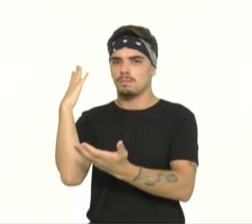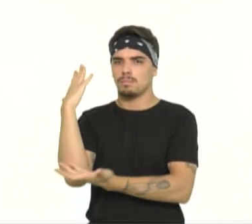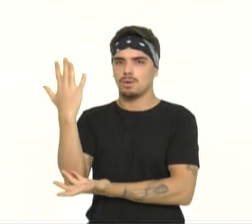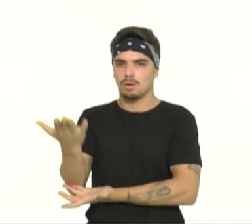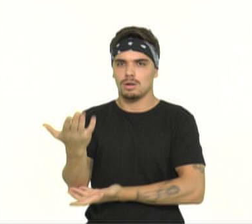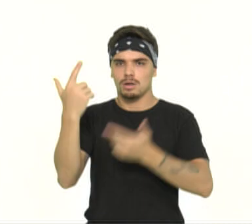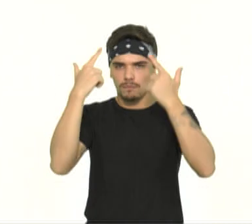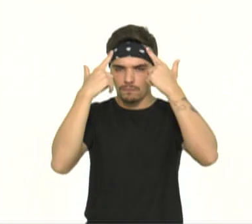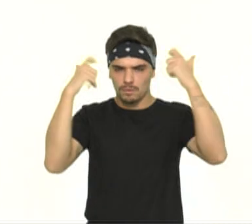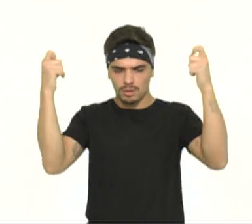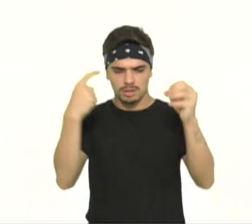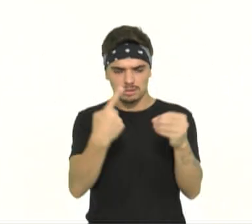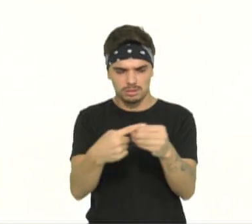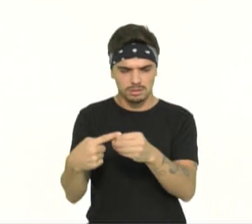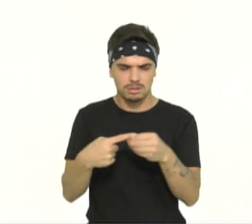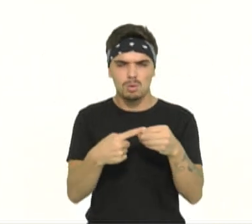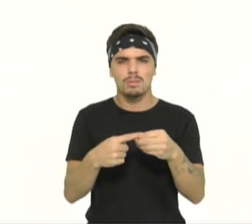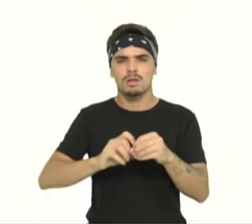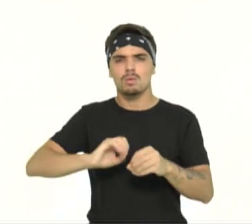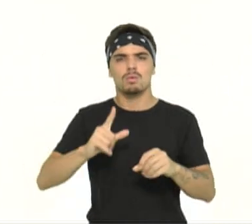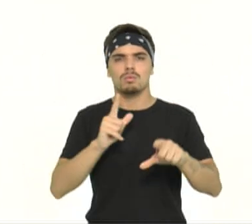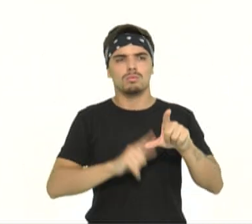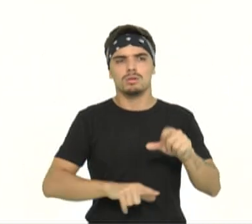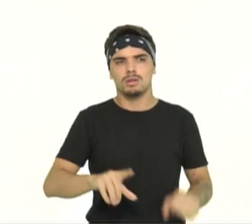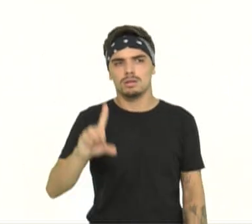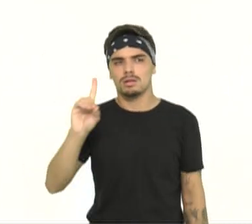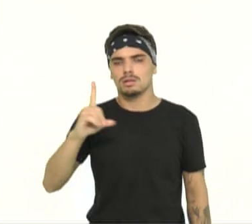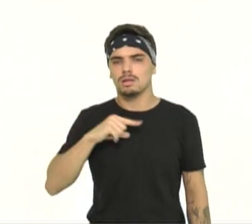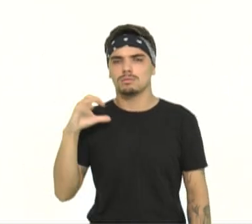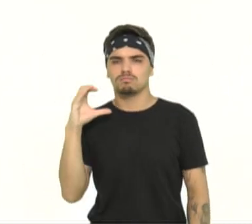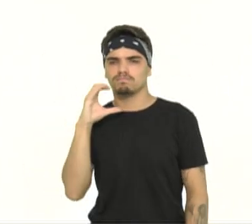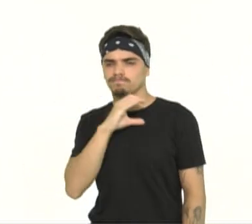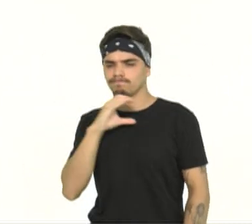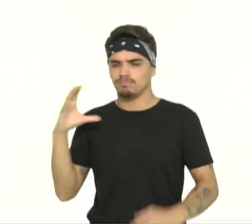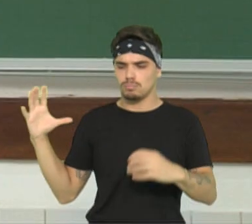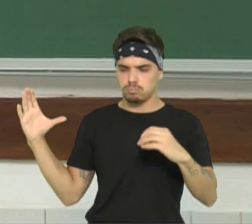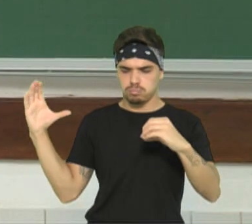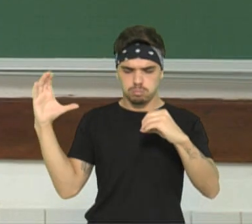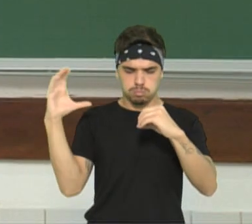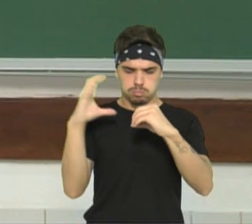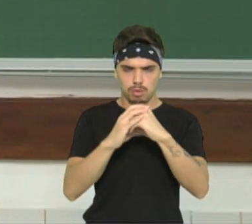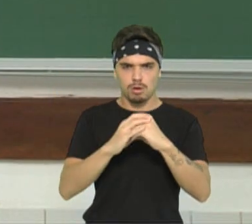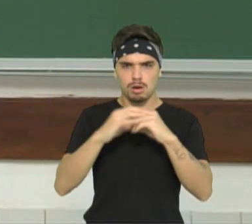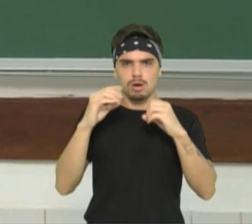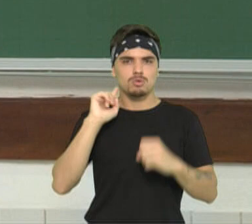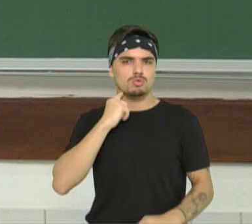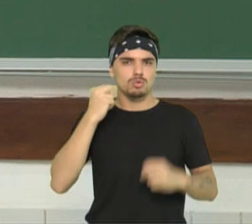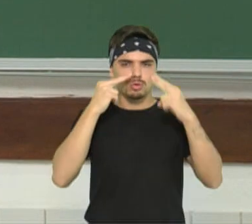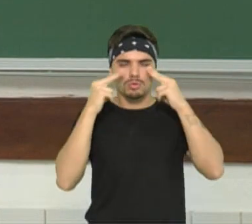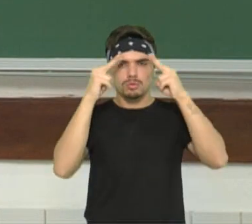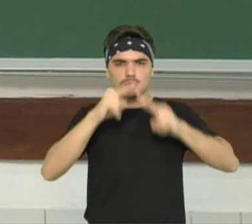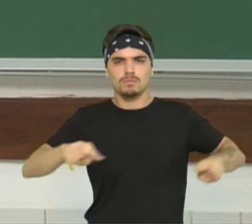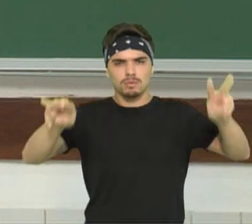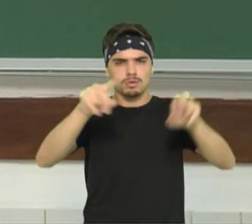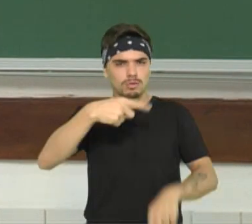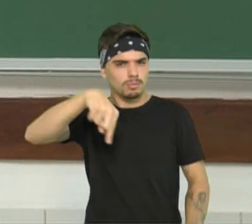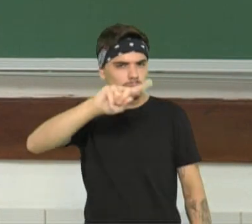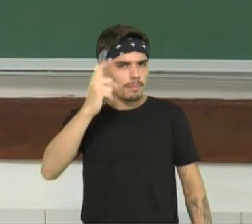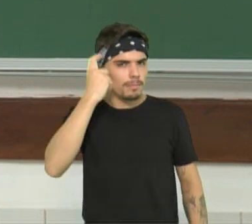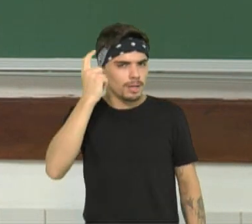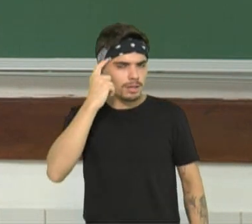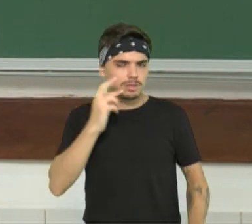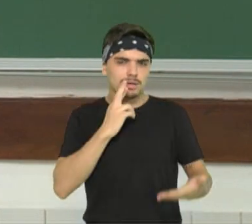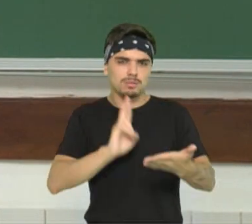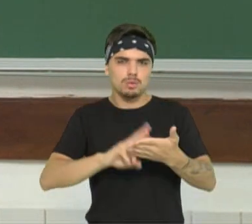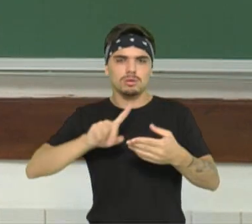violência urbana? Ou letra D, aquecimento global, poluição visual? Pare um pouquinho, pense e anote a